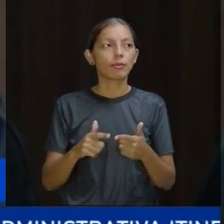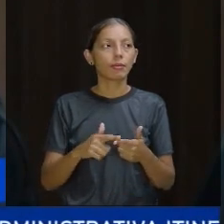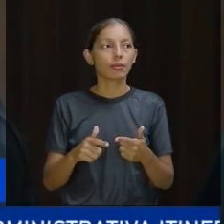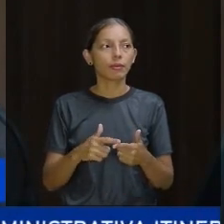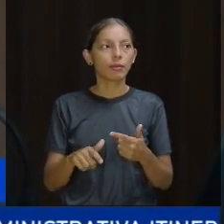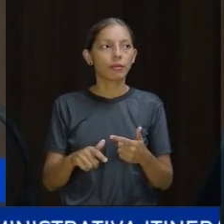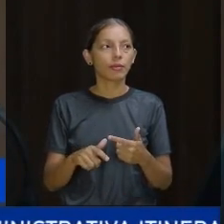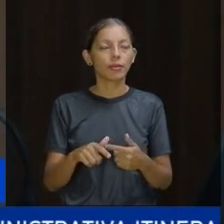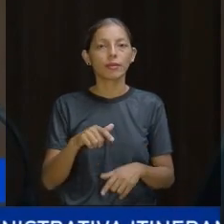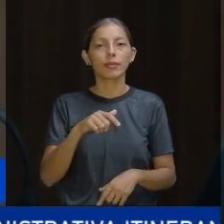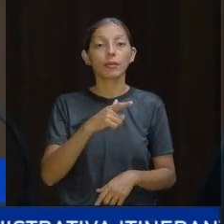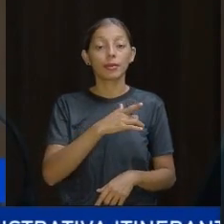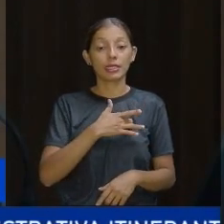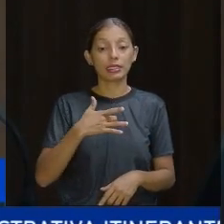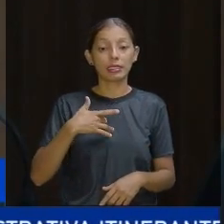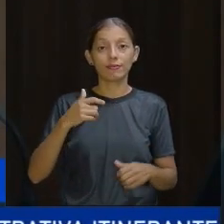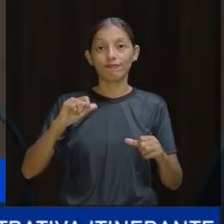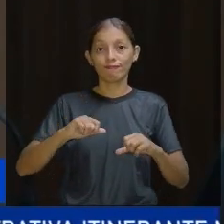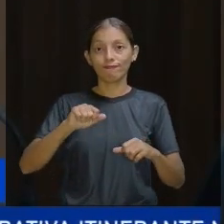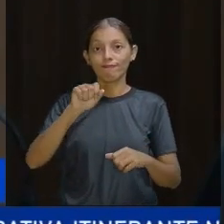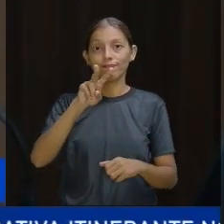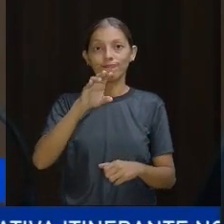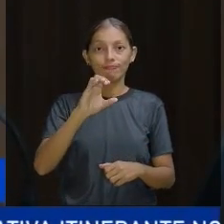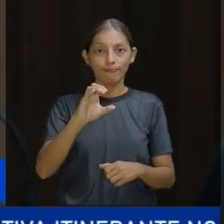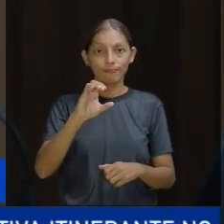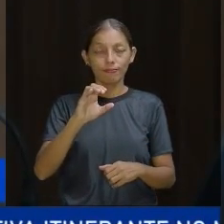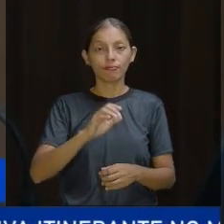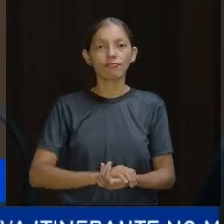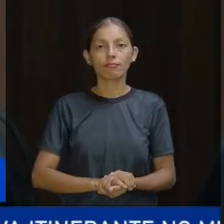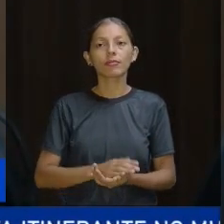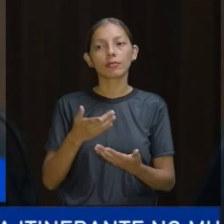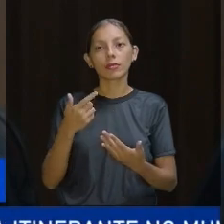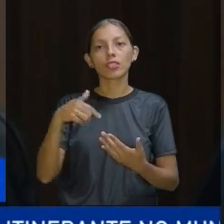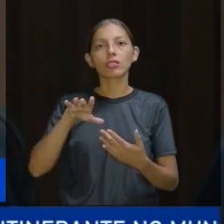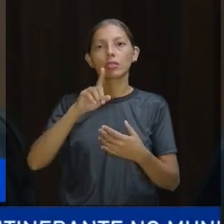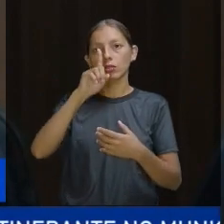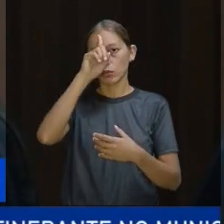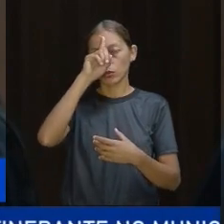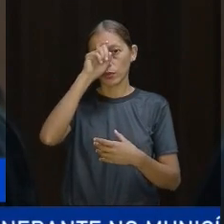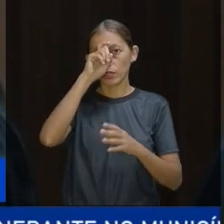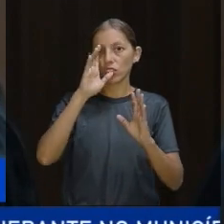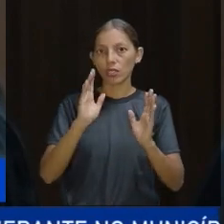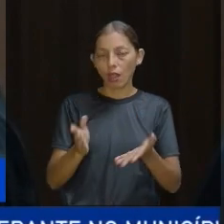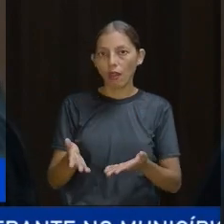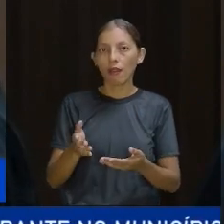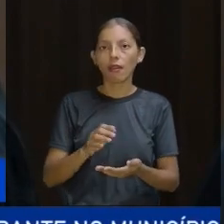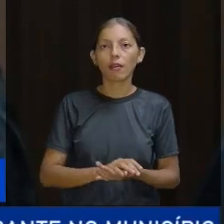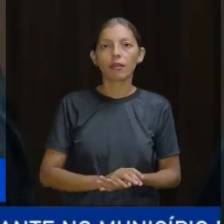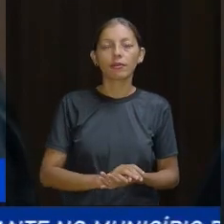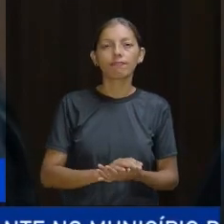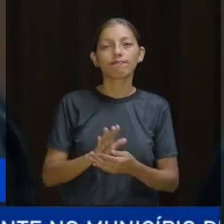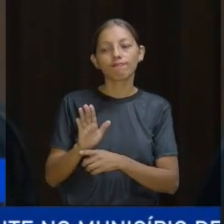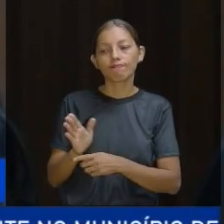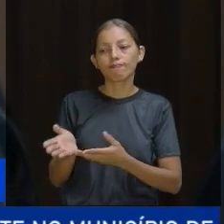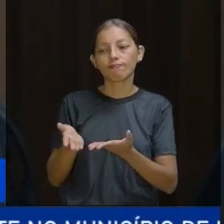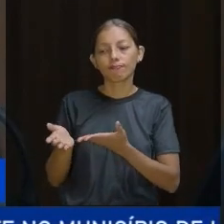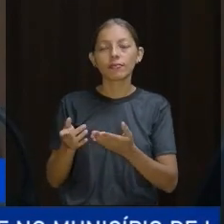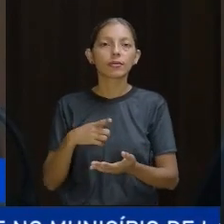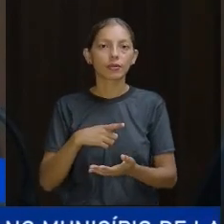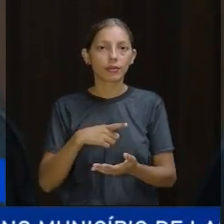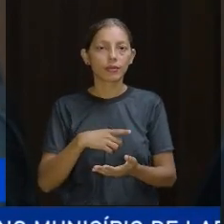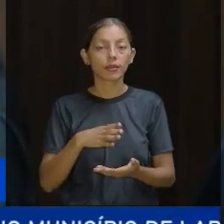encontra-se sob cuidados médicos, mas hospitalizado. Mas o Torque nos atendeu. Obrigado, Torque, mais uma vez, tá bom? Seja